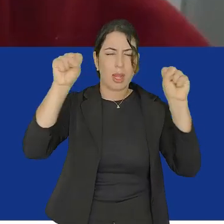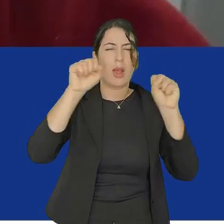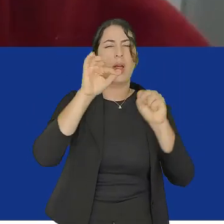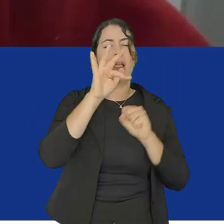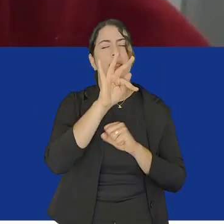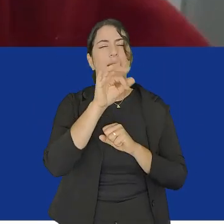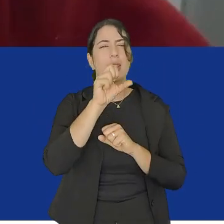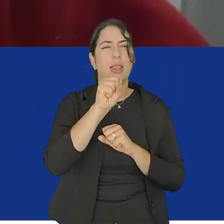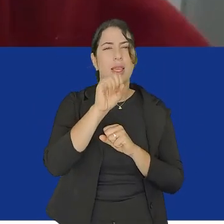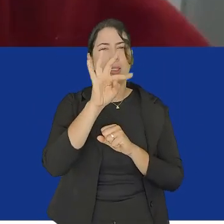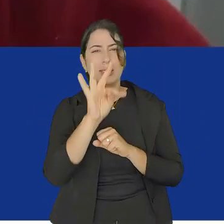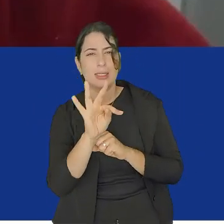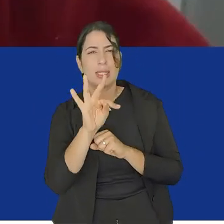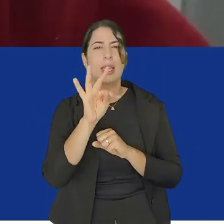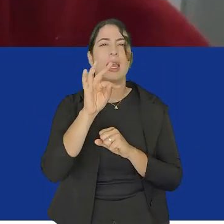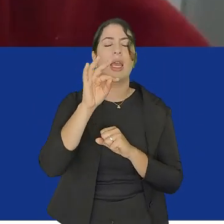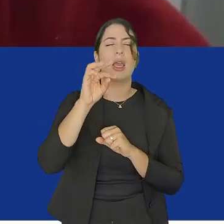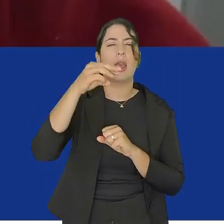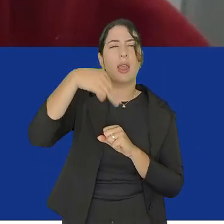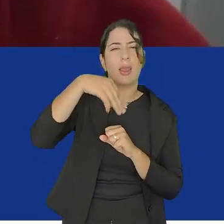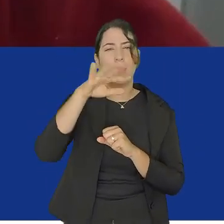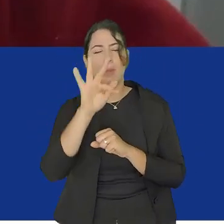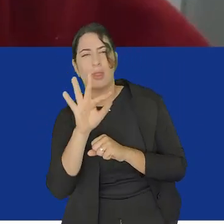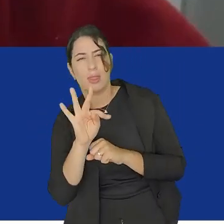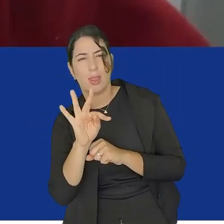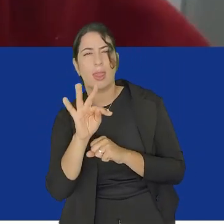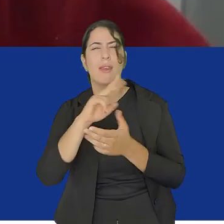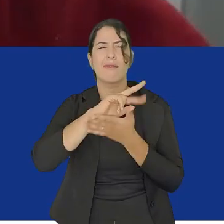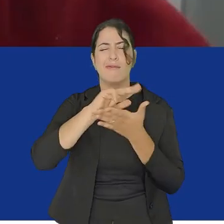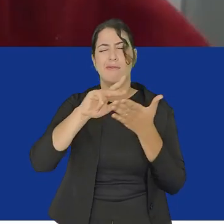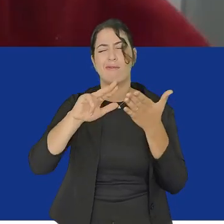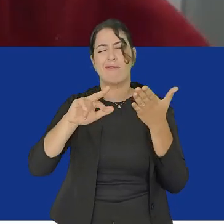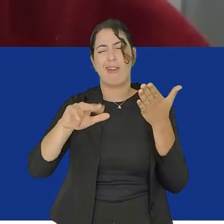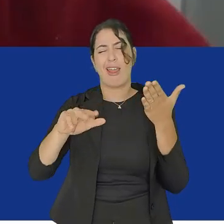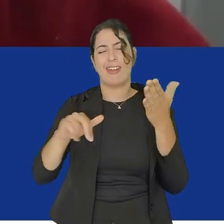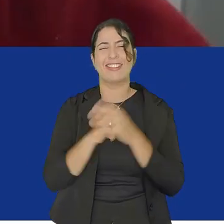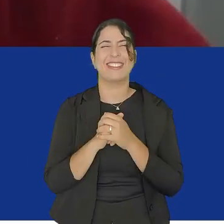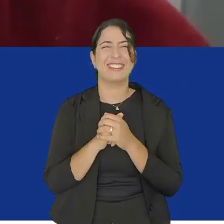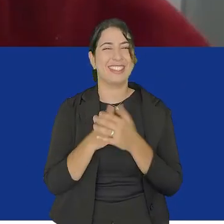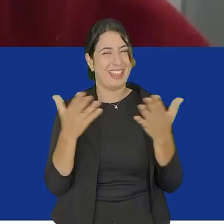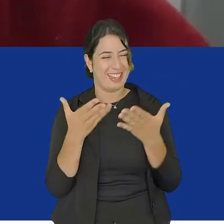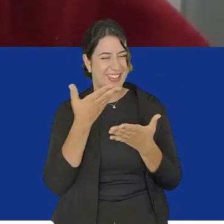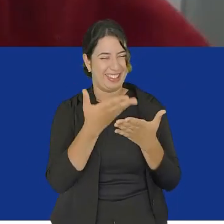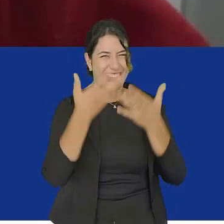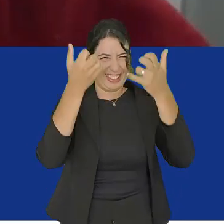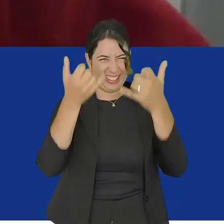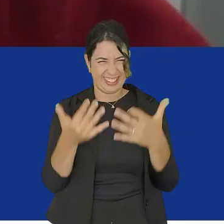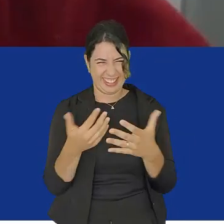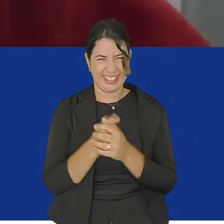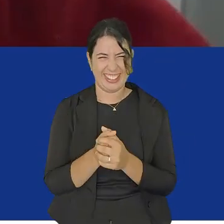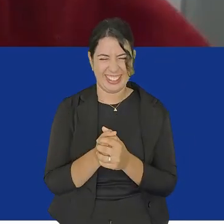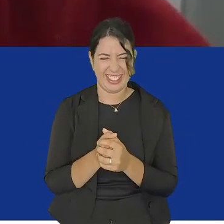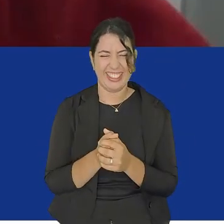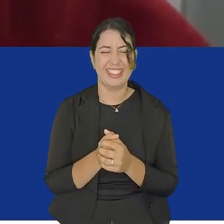Militar, STF, Ministério Público do Trabalho, Itaipu, Petrobras, dentre outras. Mas melhor do que o currículo dela é ouvir ela falar.